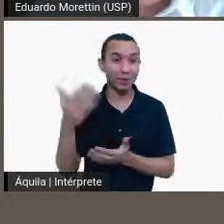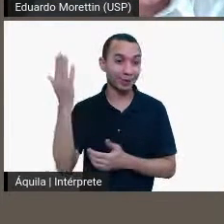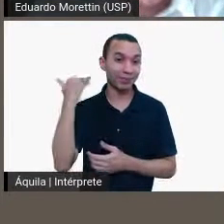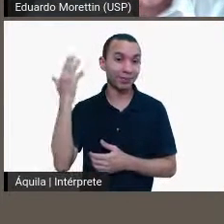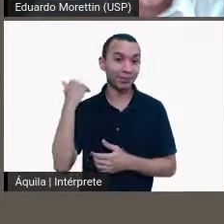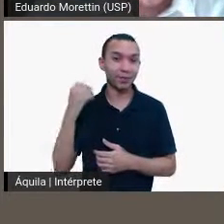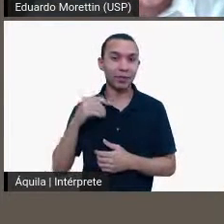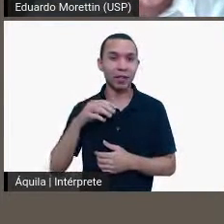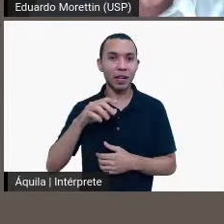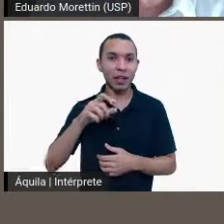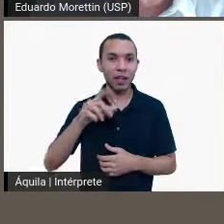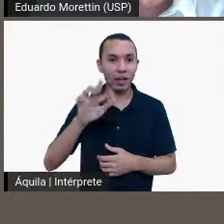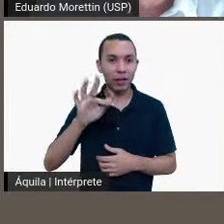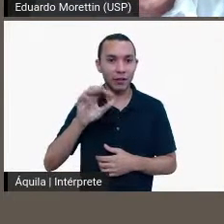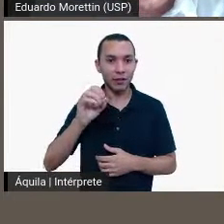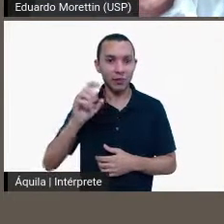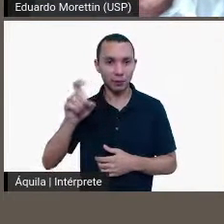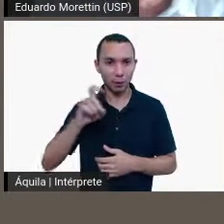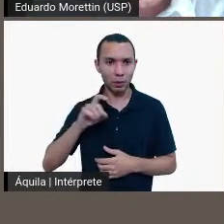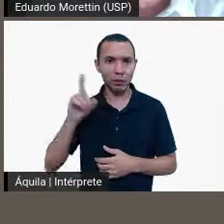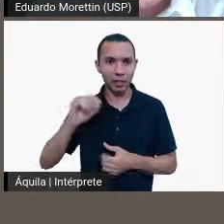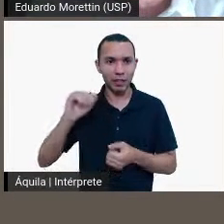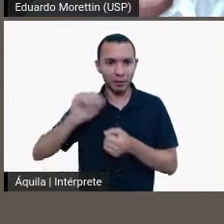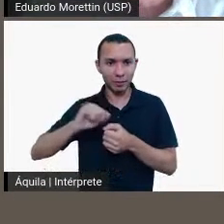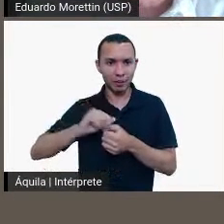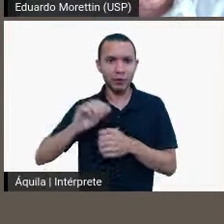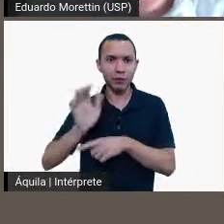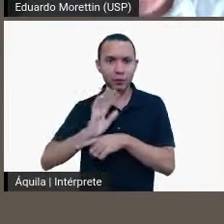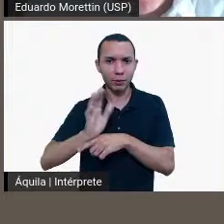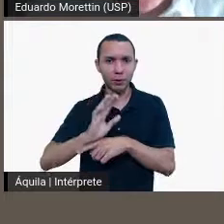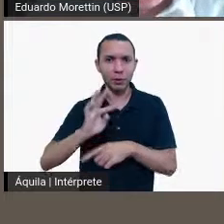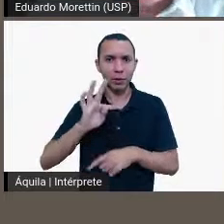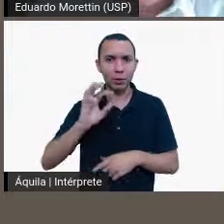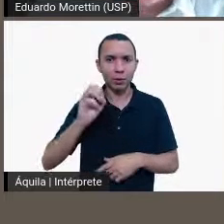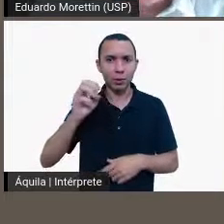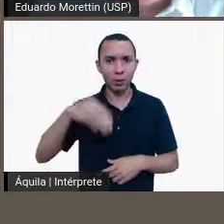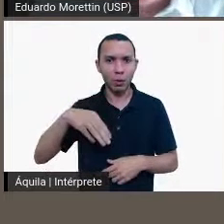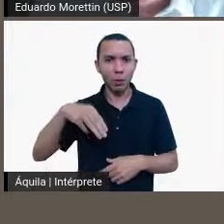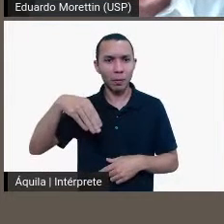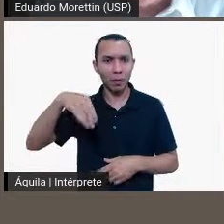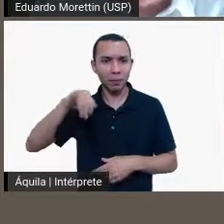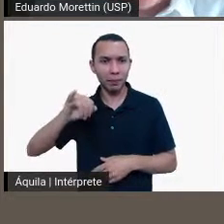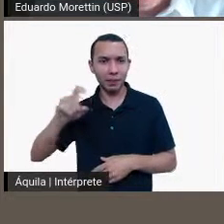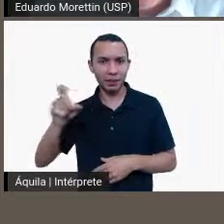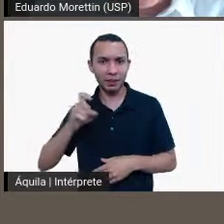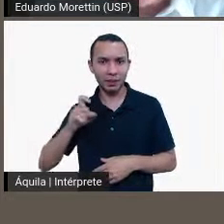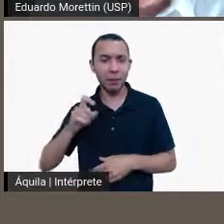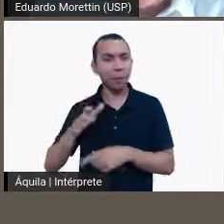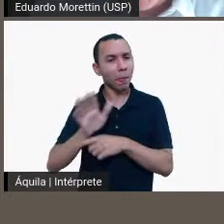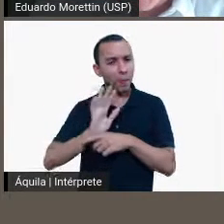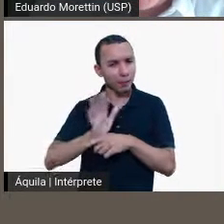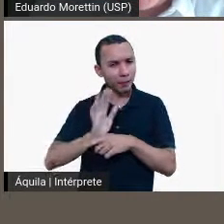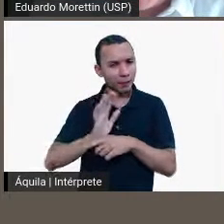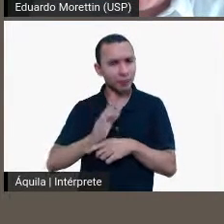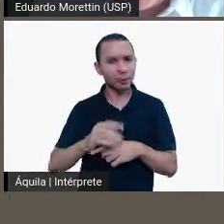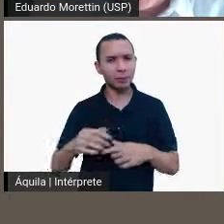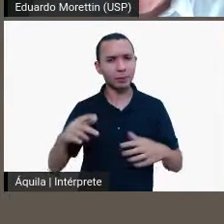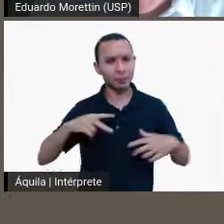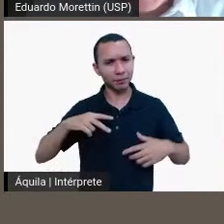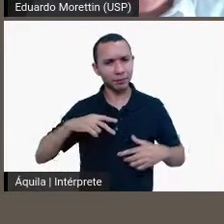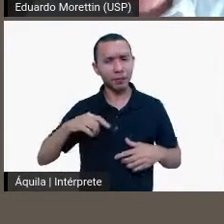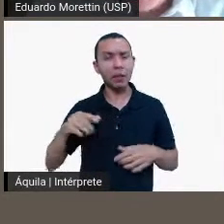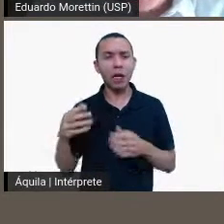por exemplo, que é a produtora, né, dos filmes de Tom Mix e deste filme em particular, ela entrou no mercado